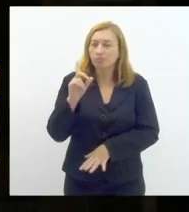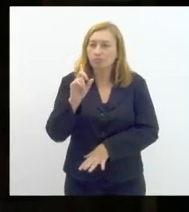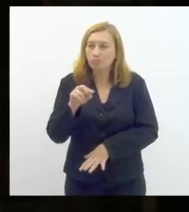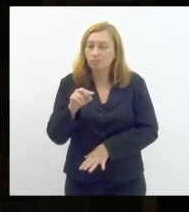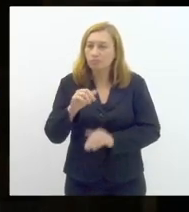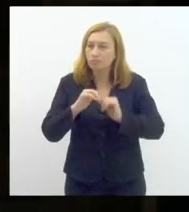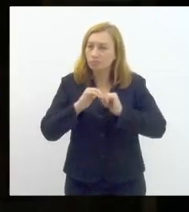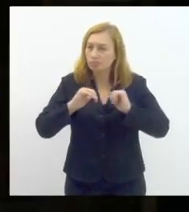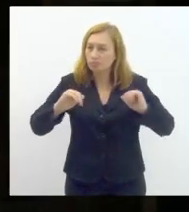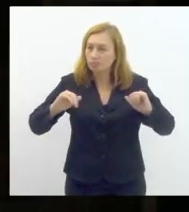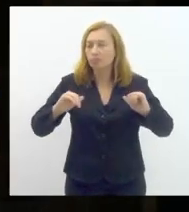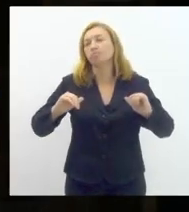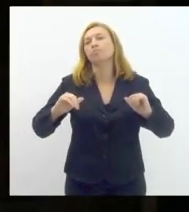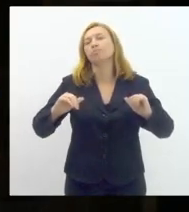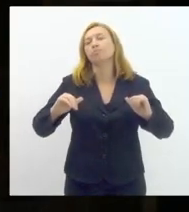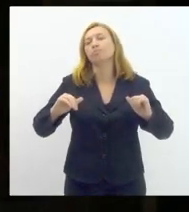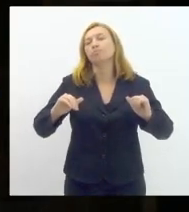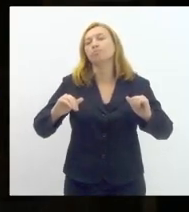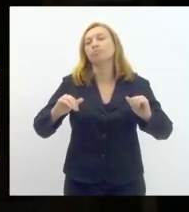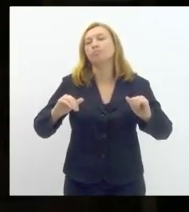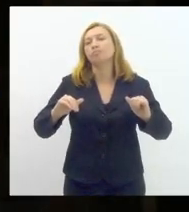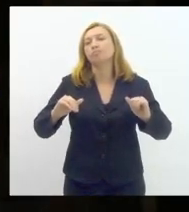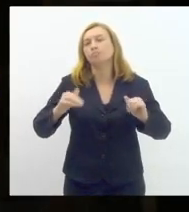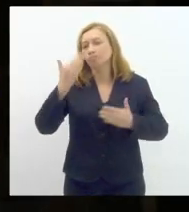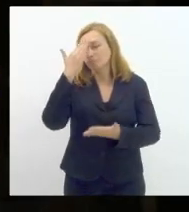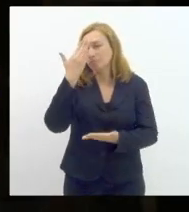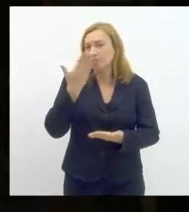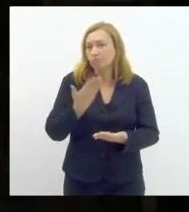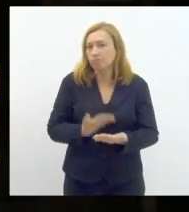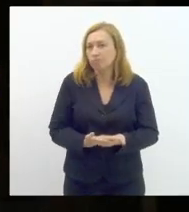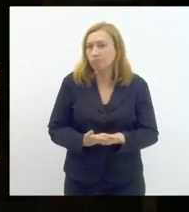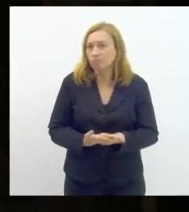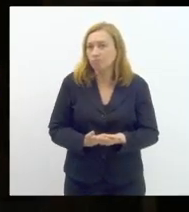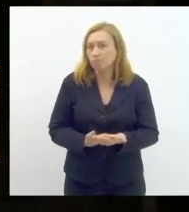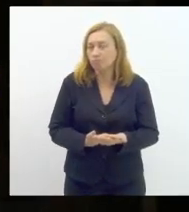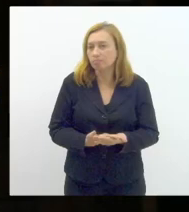muito distante. E eu acredito que...